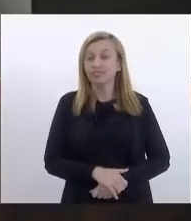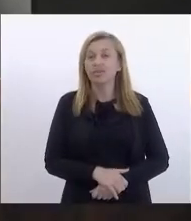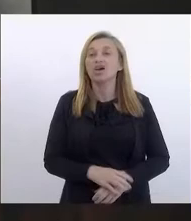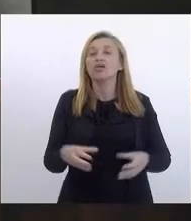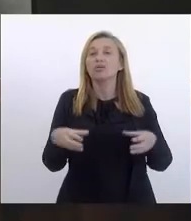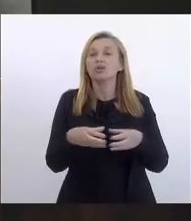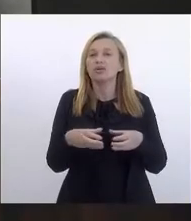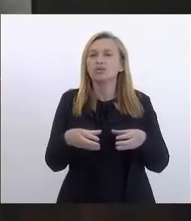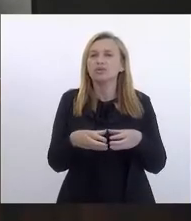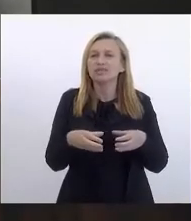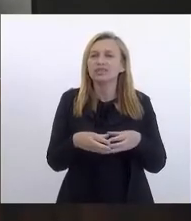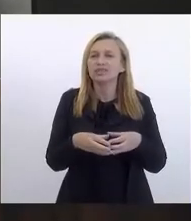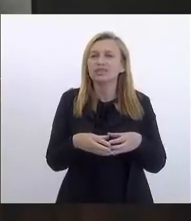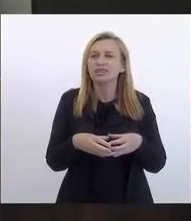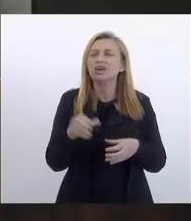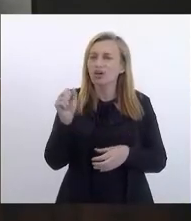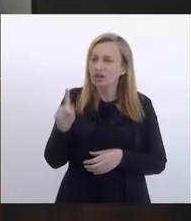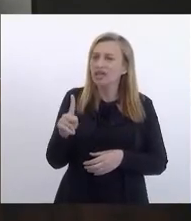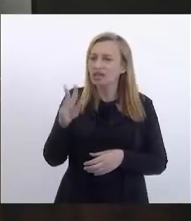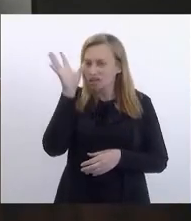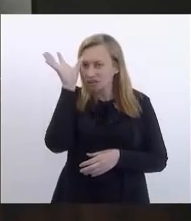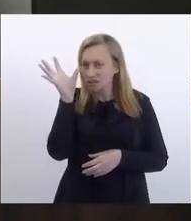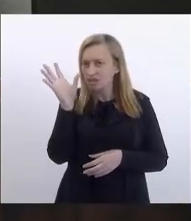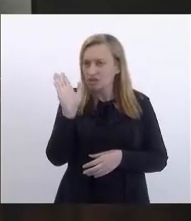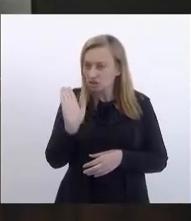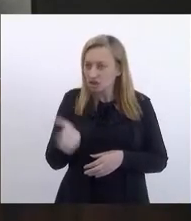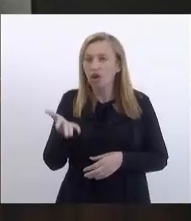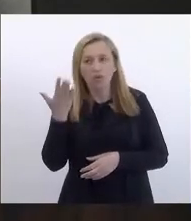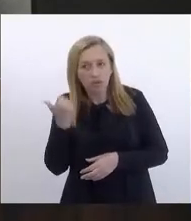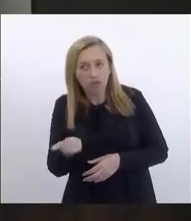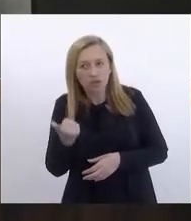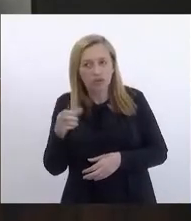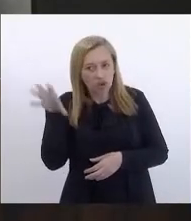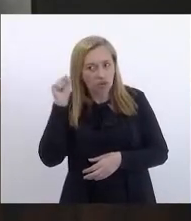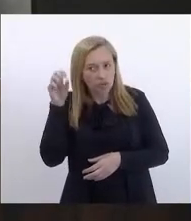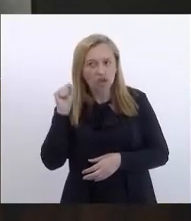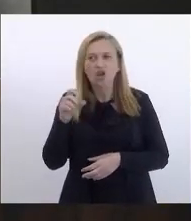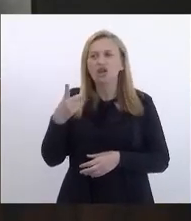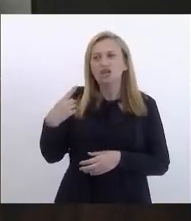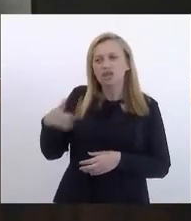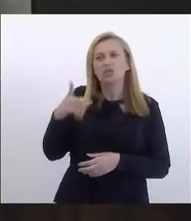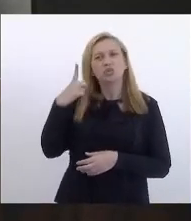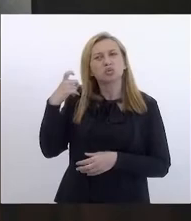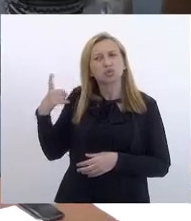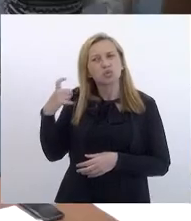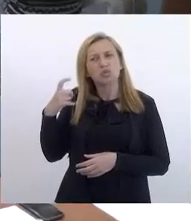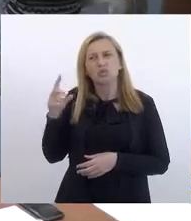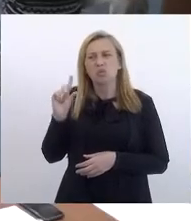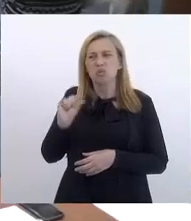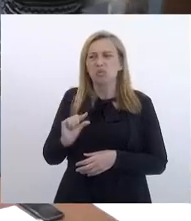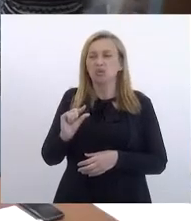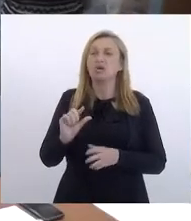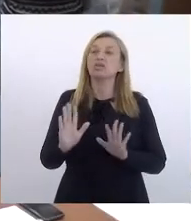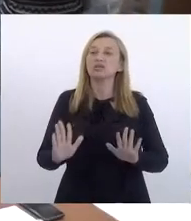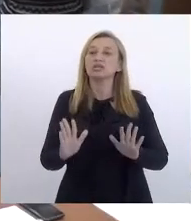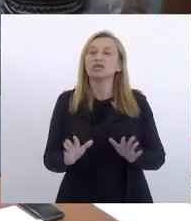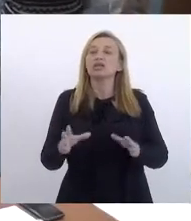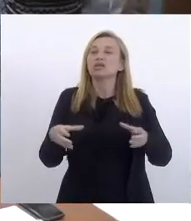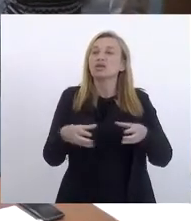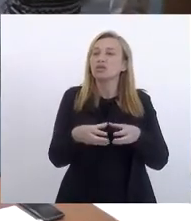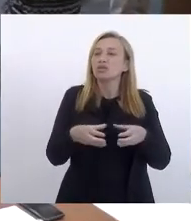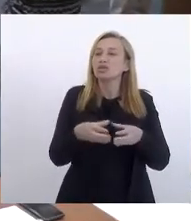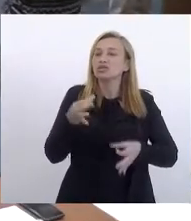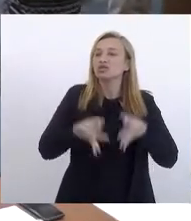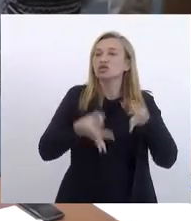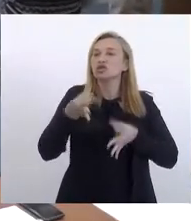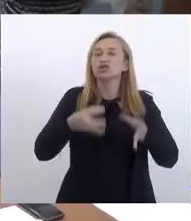Pela comissão... Está resolvido. Eu ouvi agora, acho que o som da vossa excelência estava baixo ou estava fechado. Pela comissão de Constituição